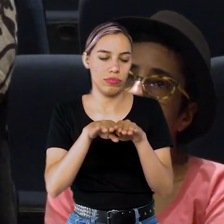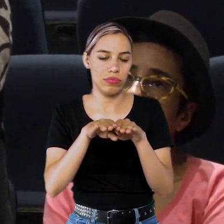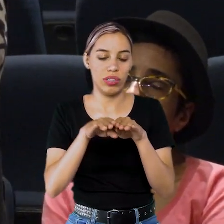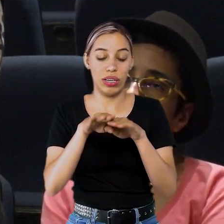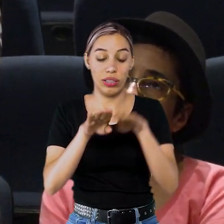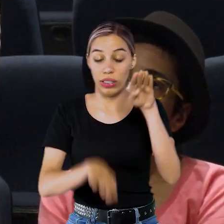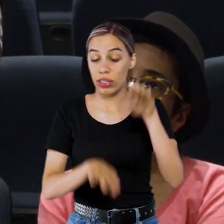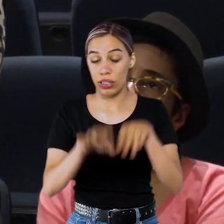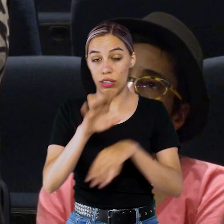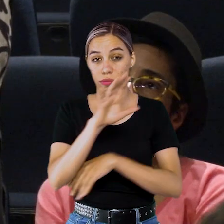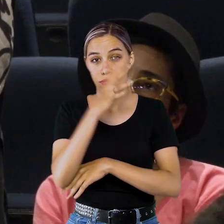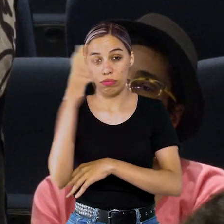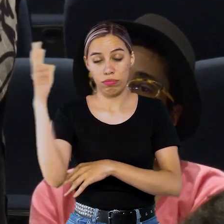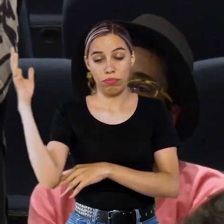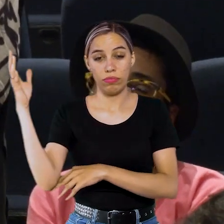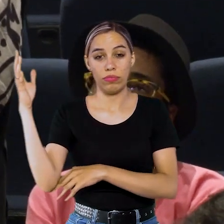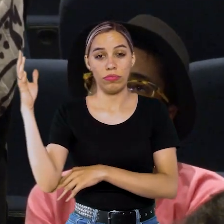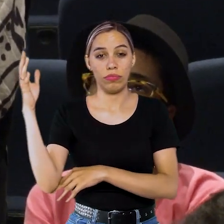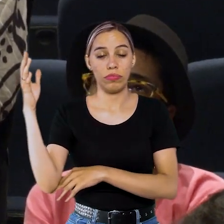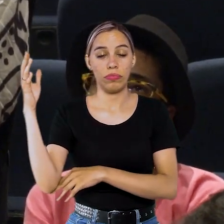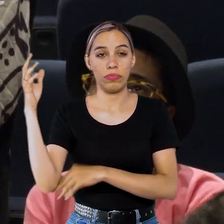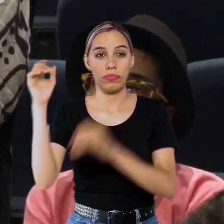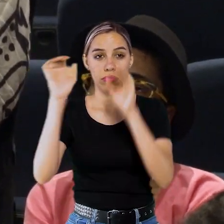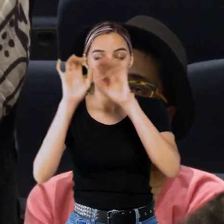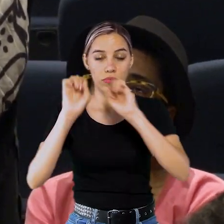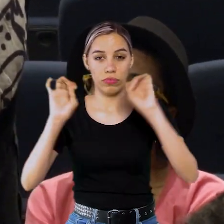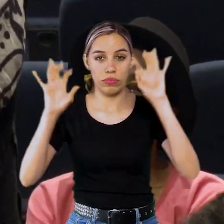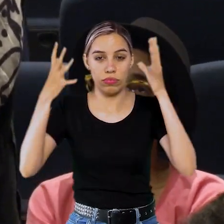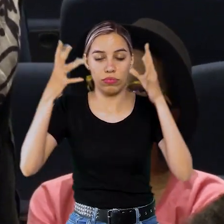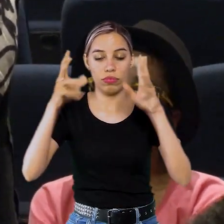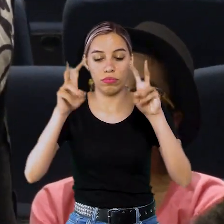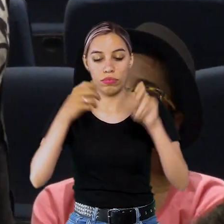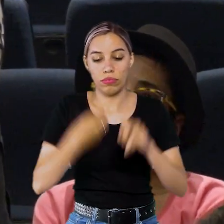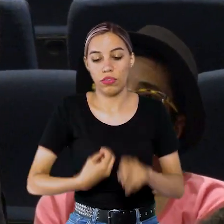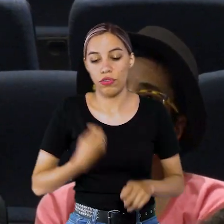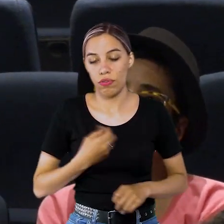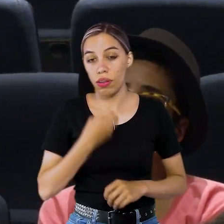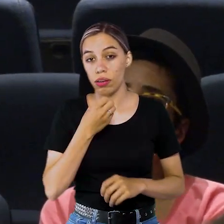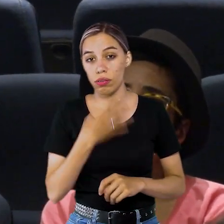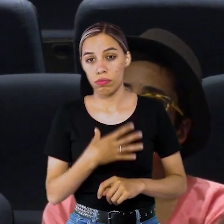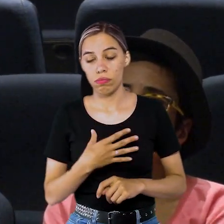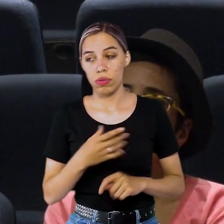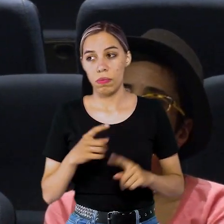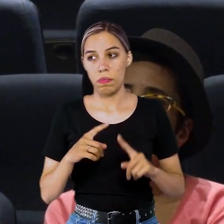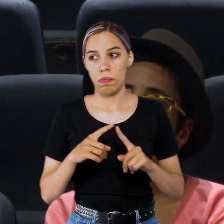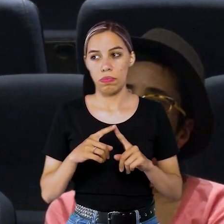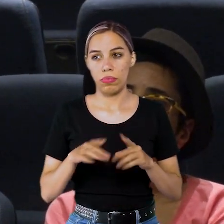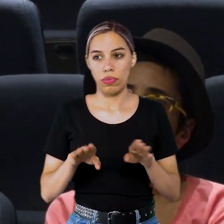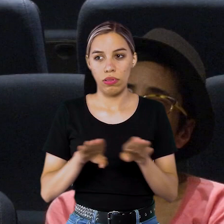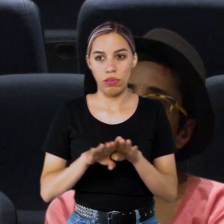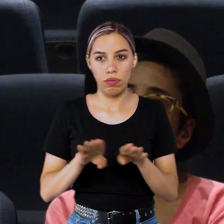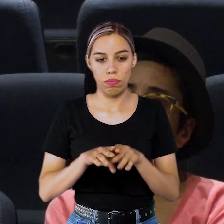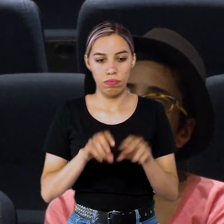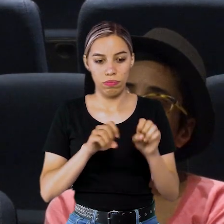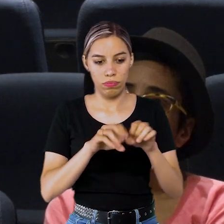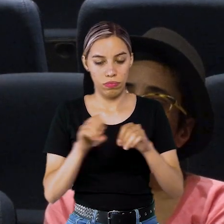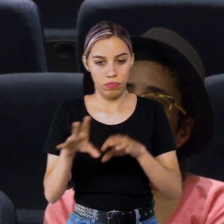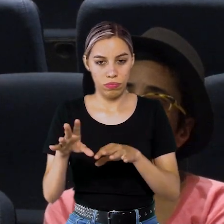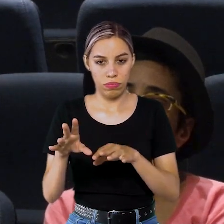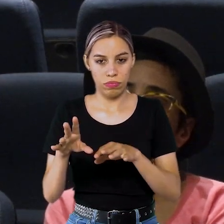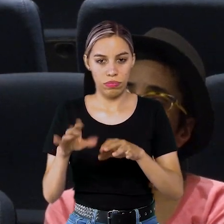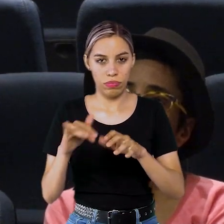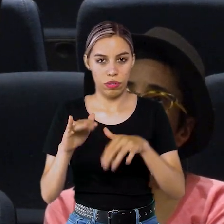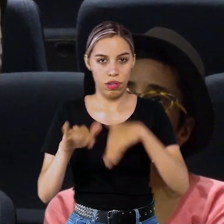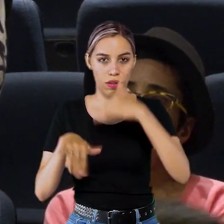desenvolvimento sustentável, o bem viver por aí, e uma educação